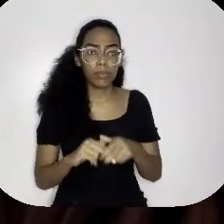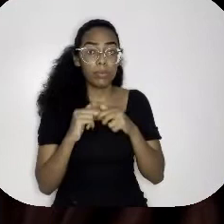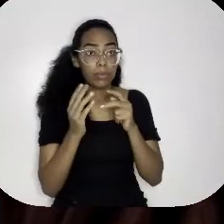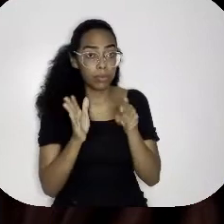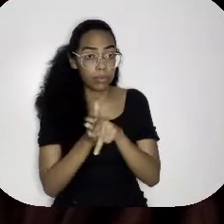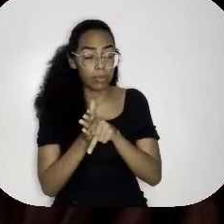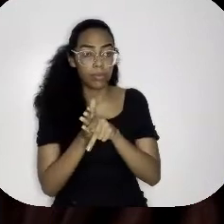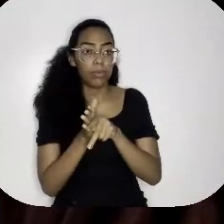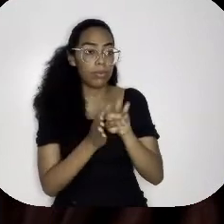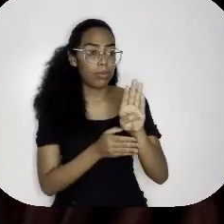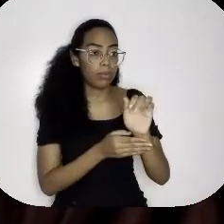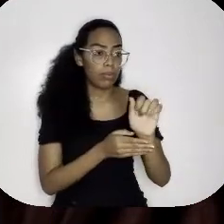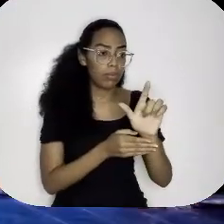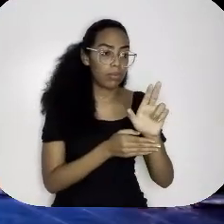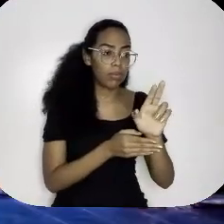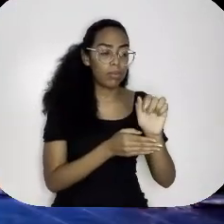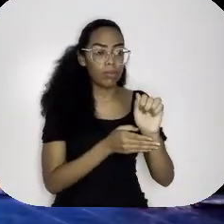o Baluaê,